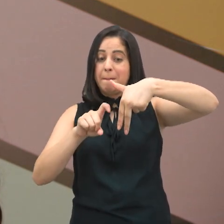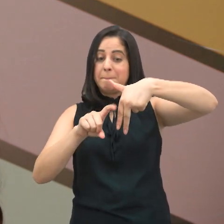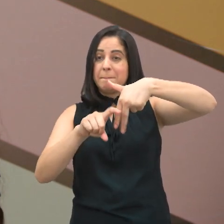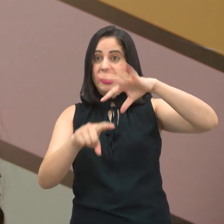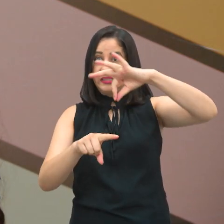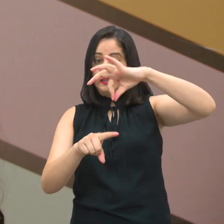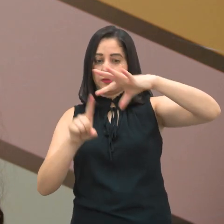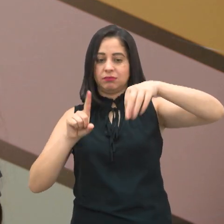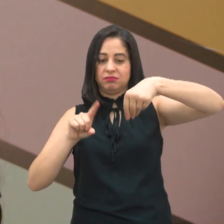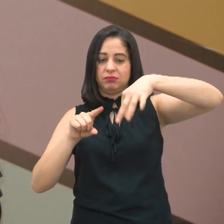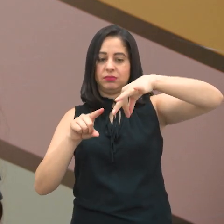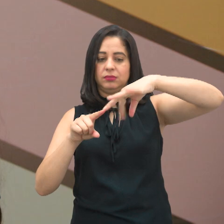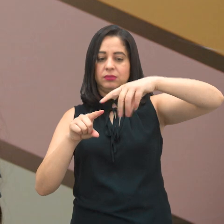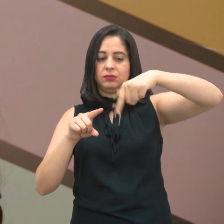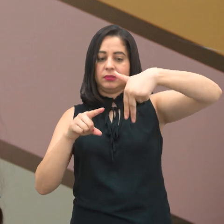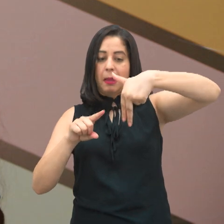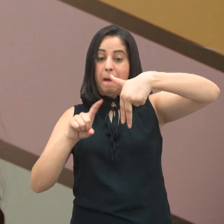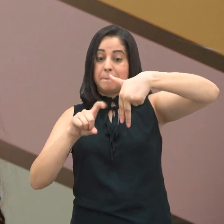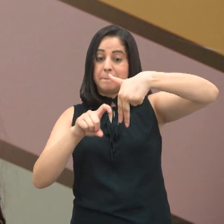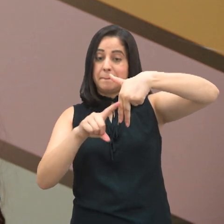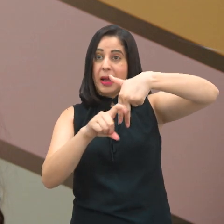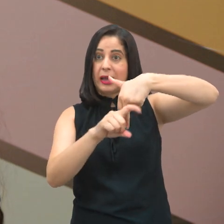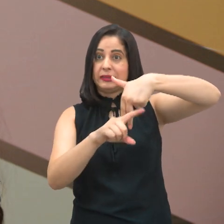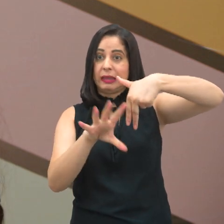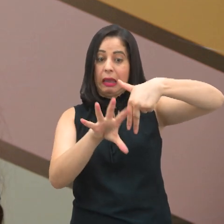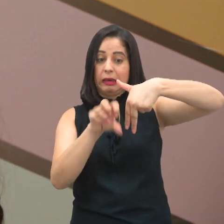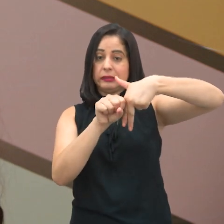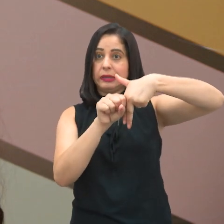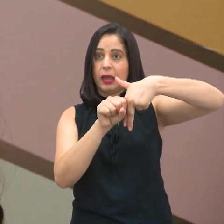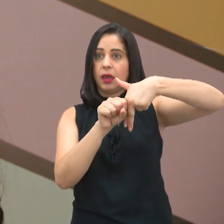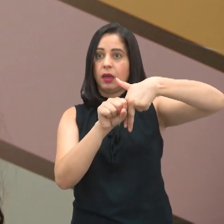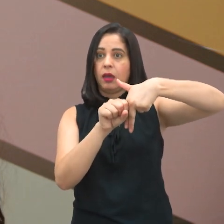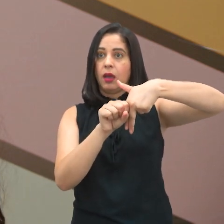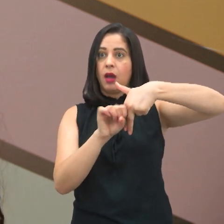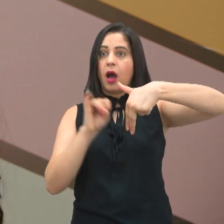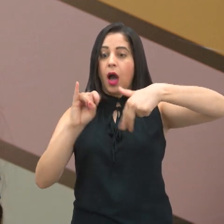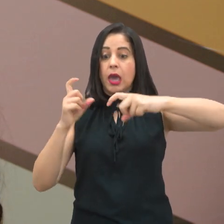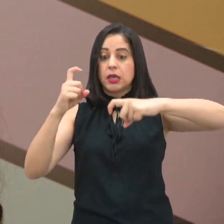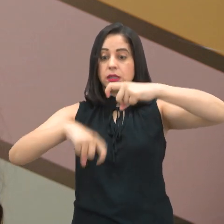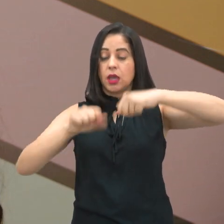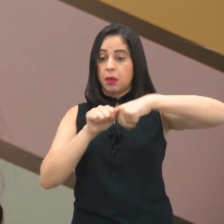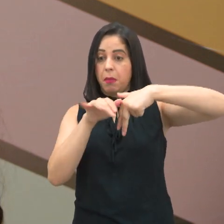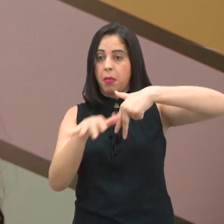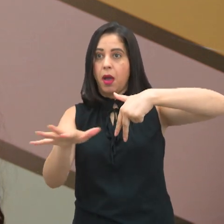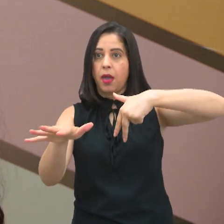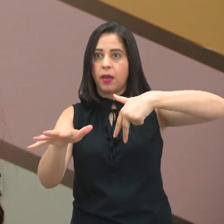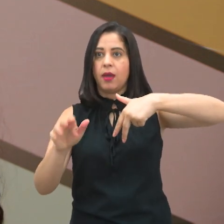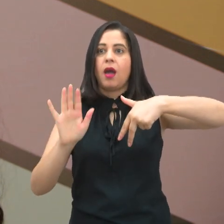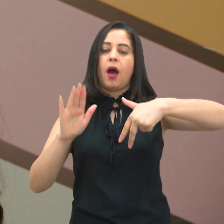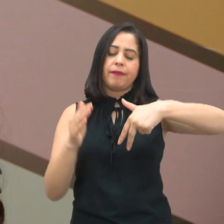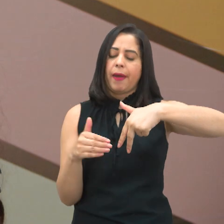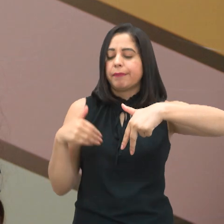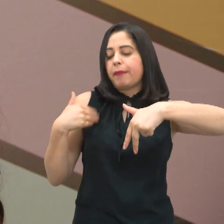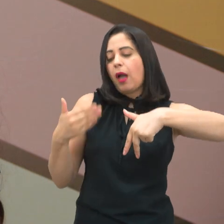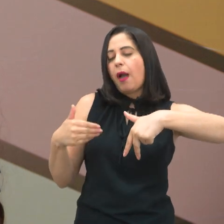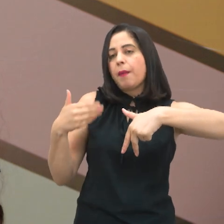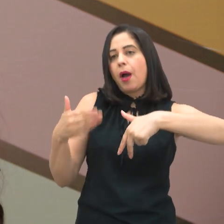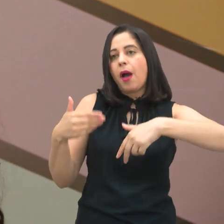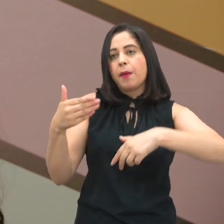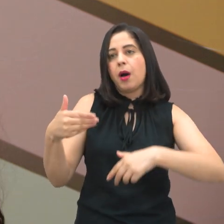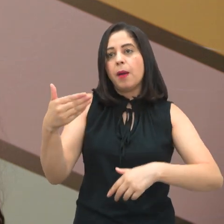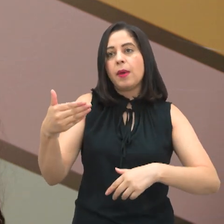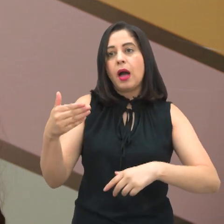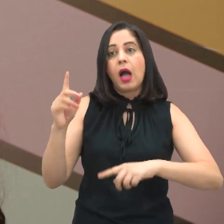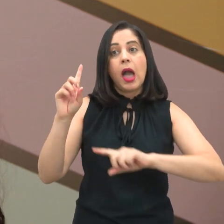sintoma. E aí depois ele pode, algumas semanas depois, desenvolver a sífilis secundária, a terciária e pode